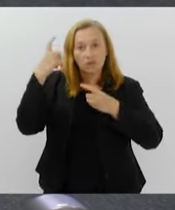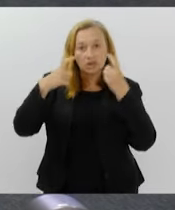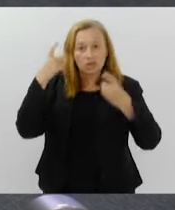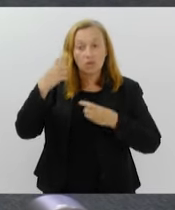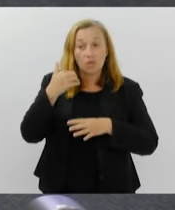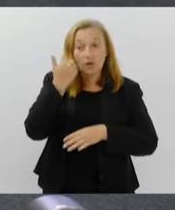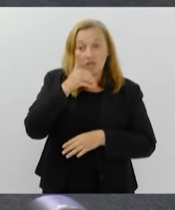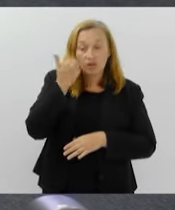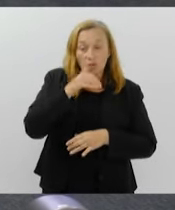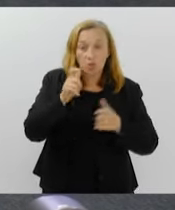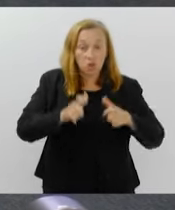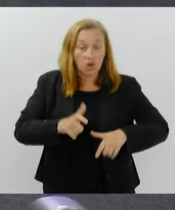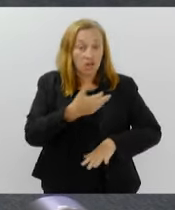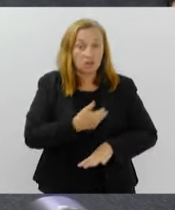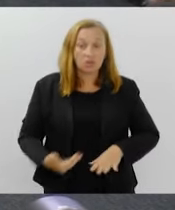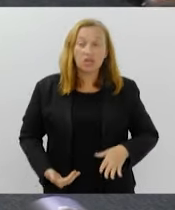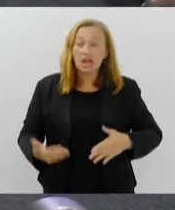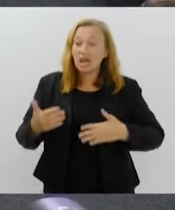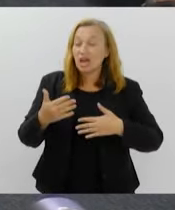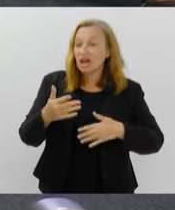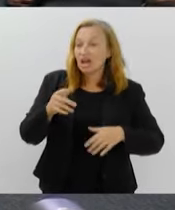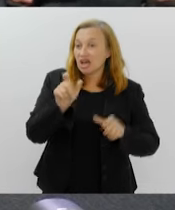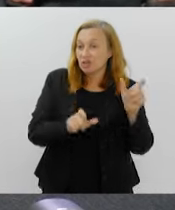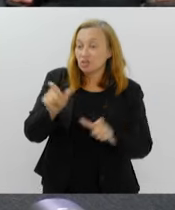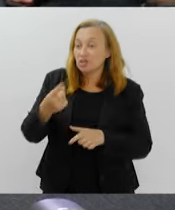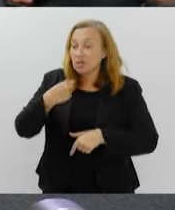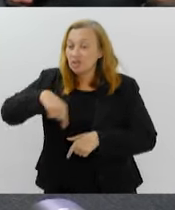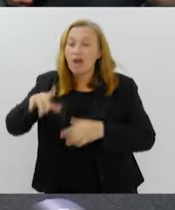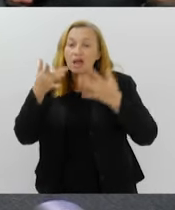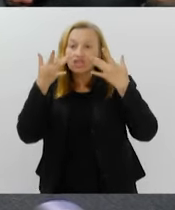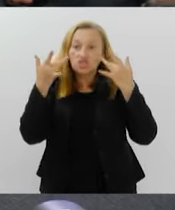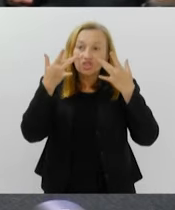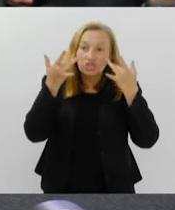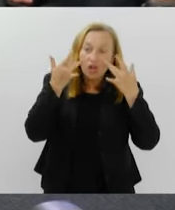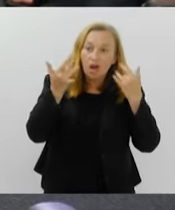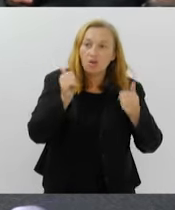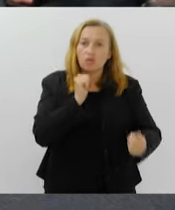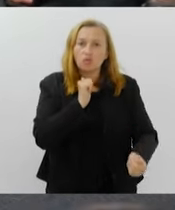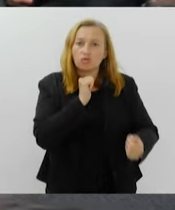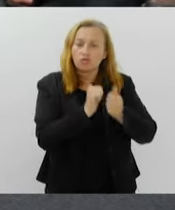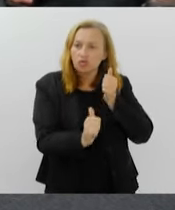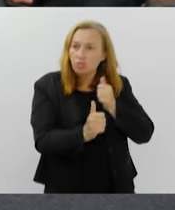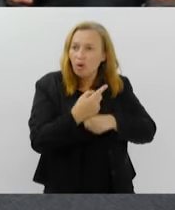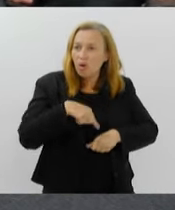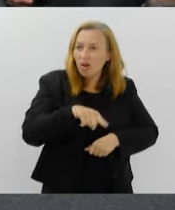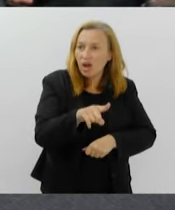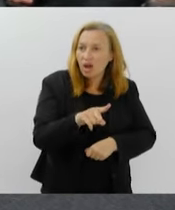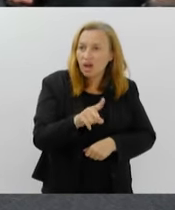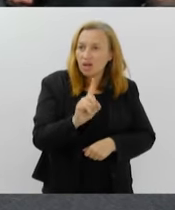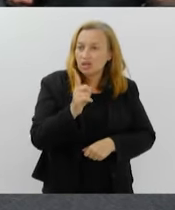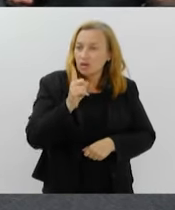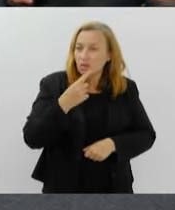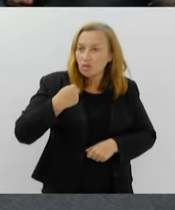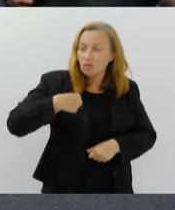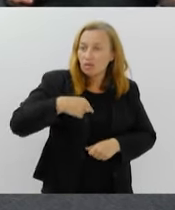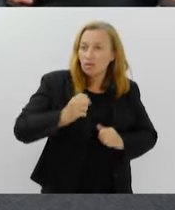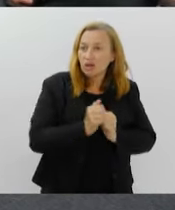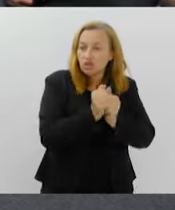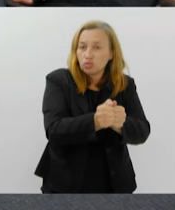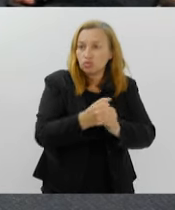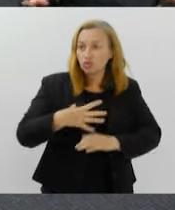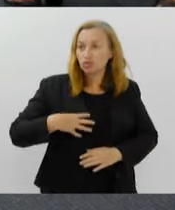públicos as pessoas que vão a teatro jogos de futebol não levam lá seus filhos